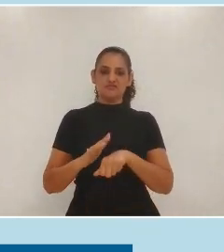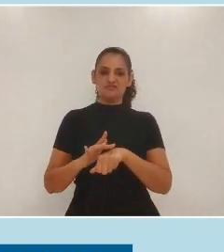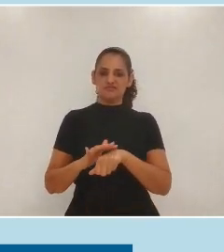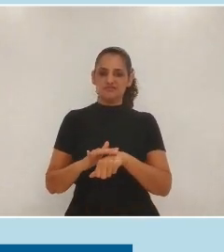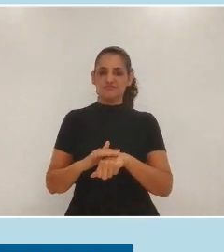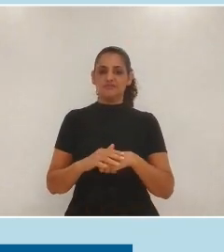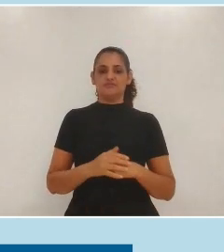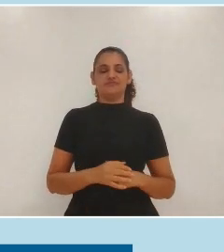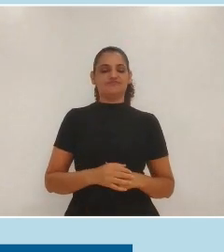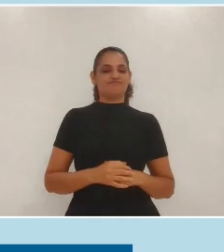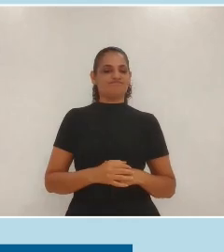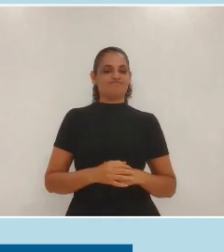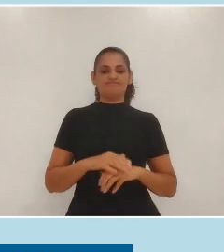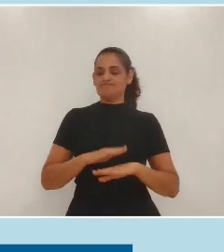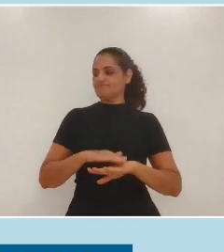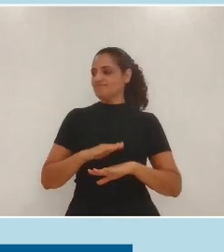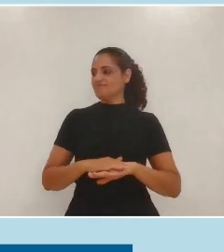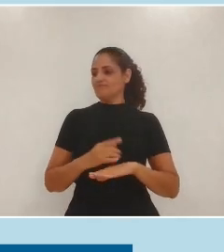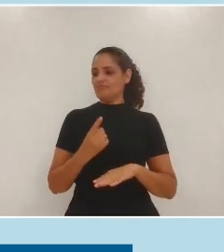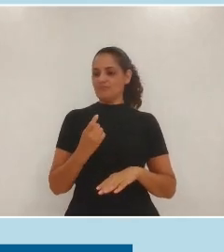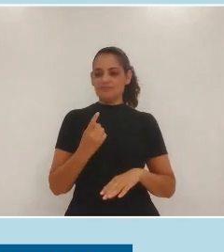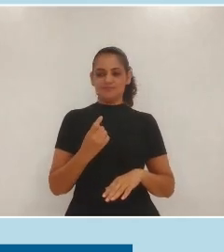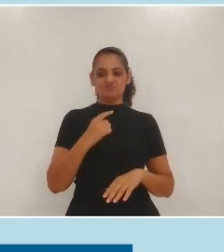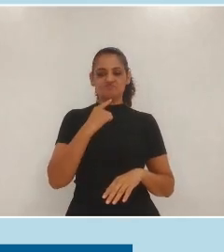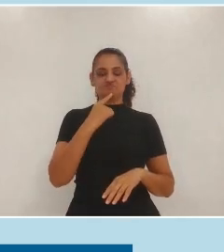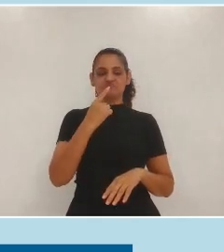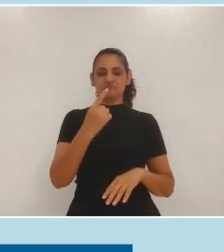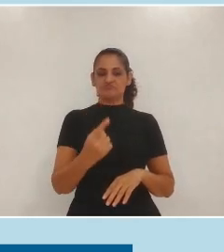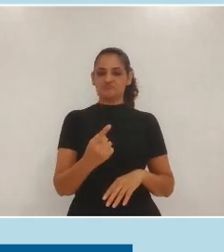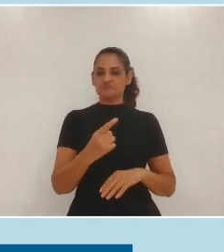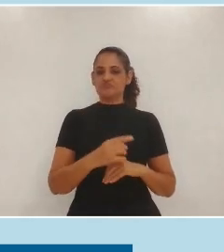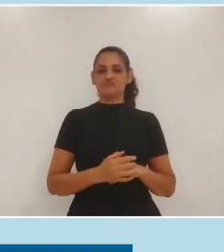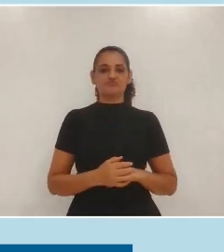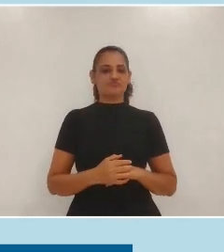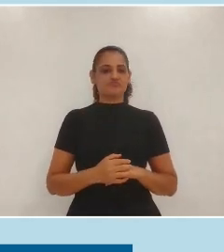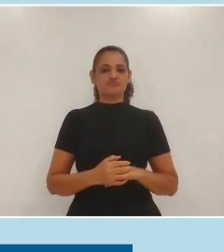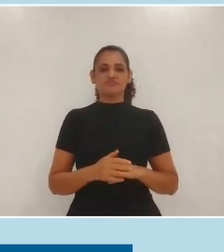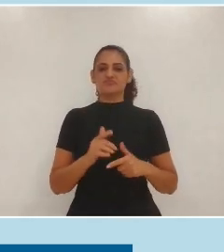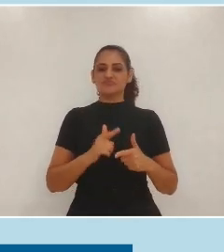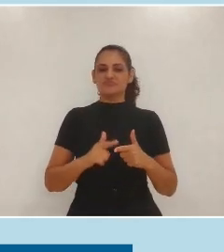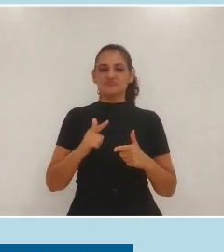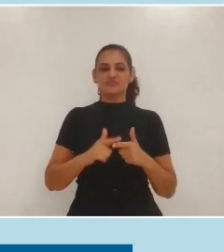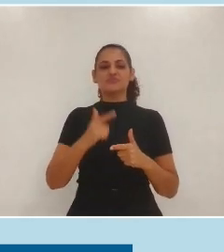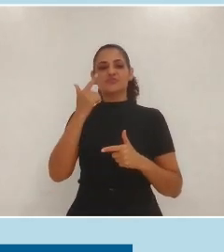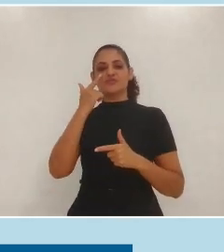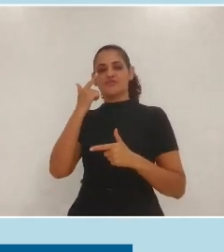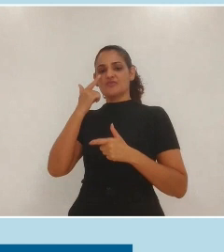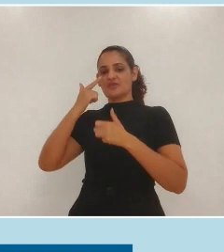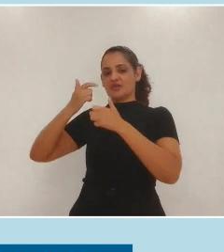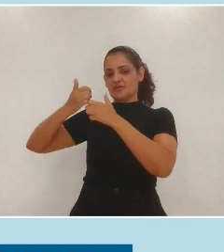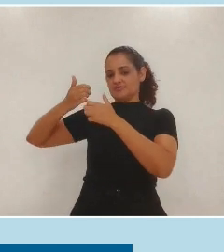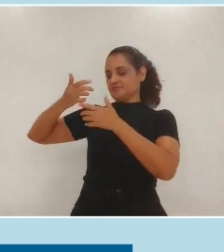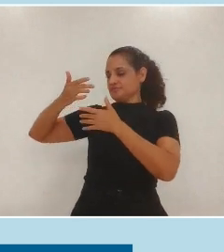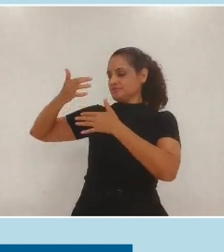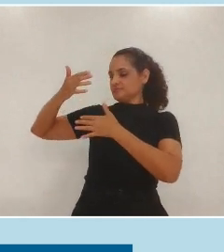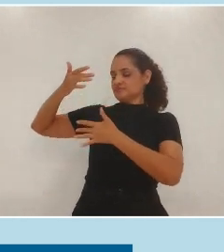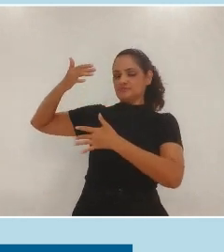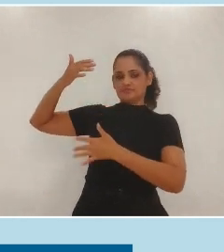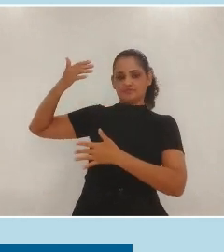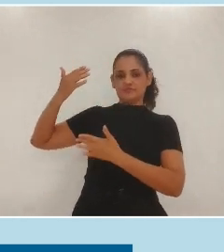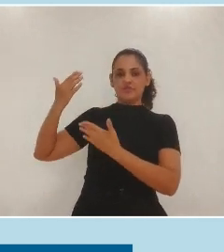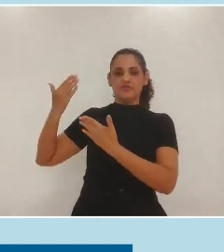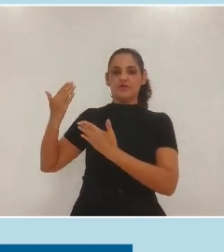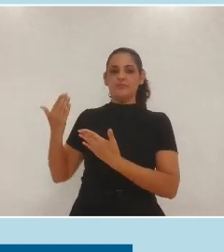síndrome do túnel carpiano ou das pequenas fibras, o colapso pulmonar espontâneo,